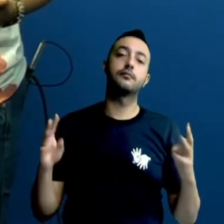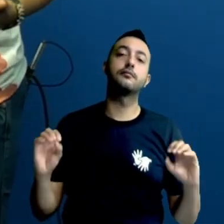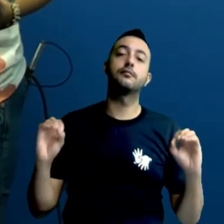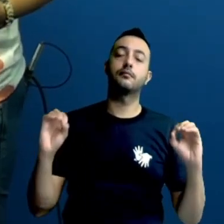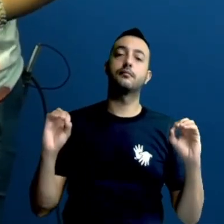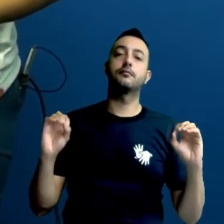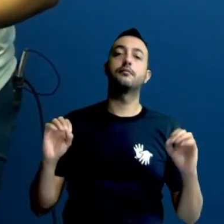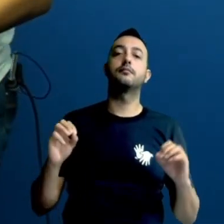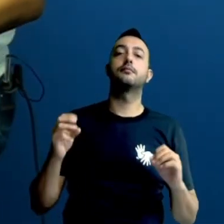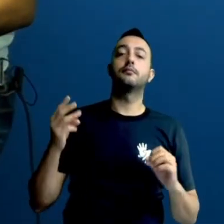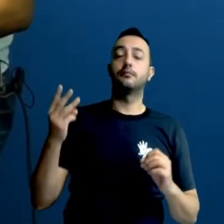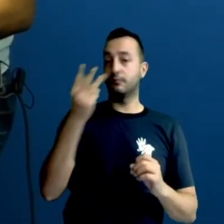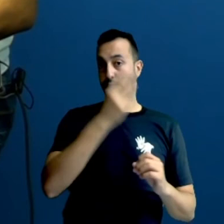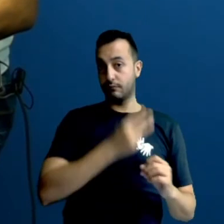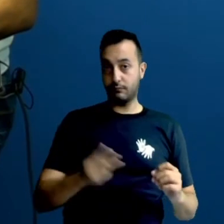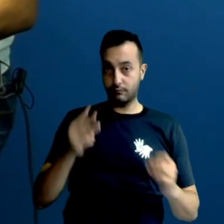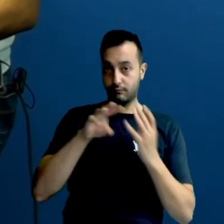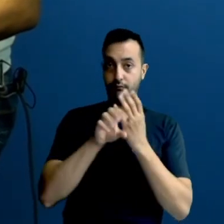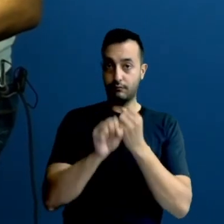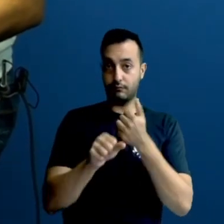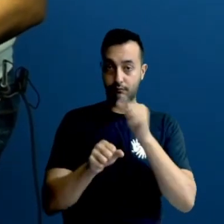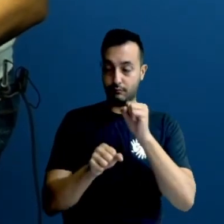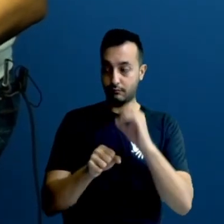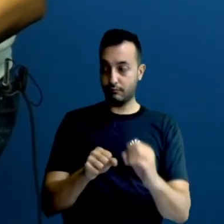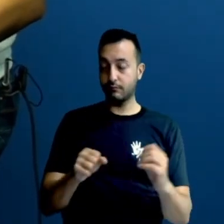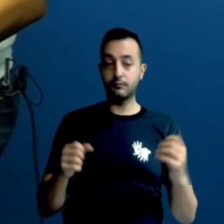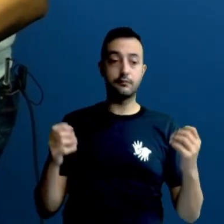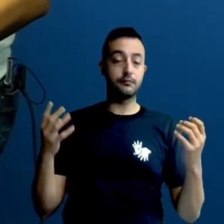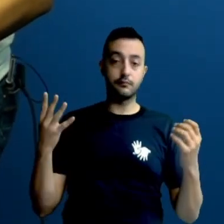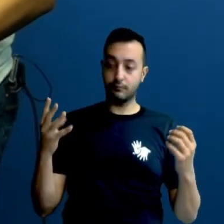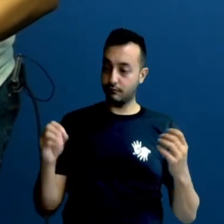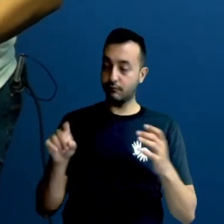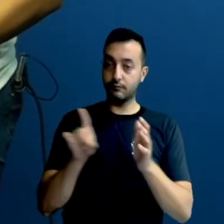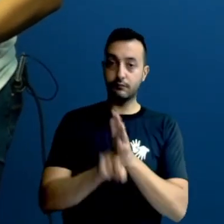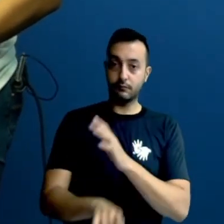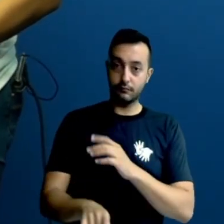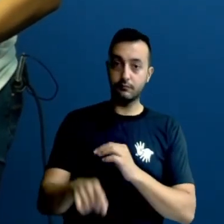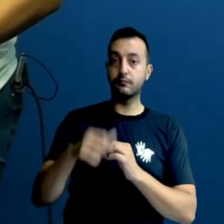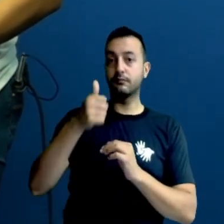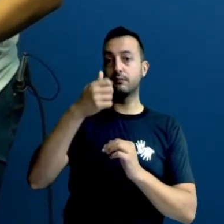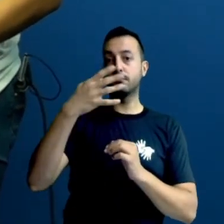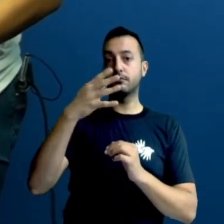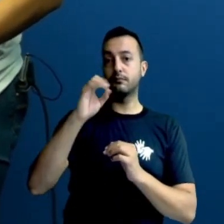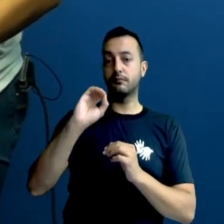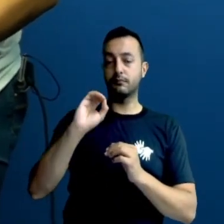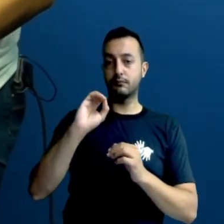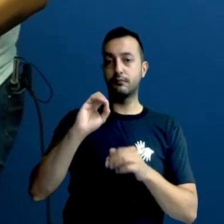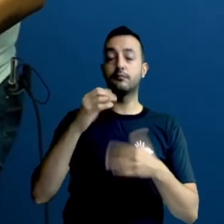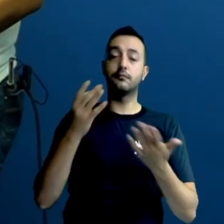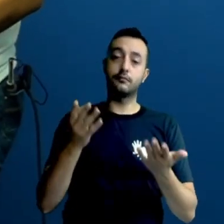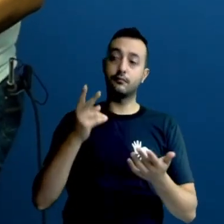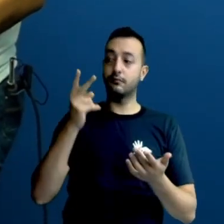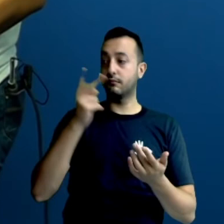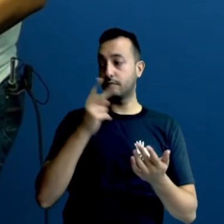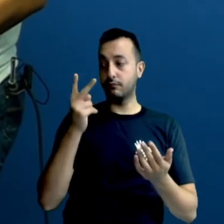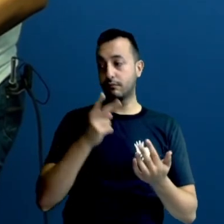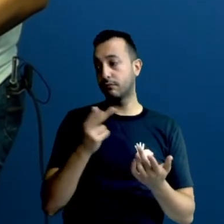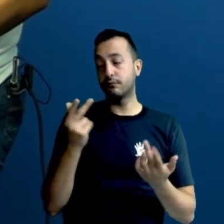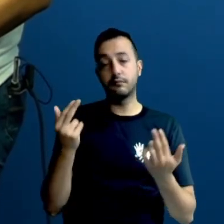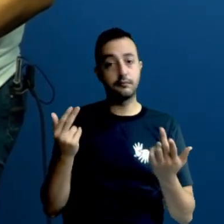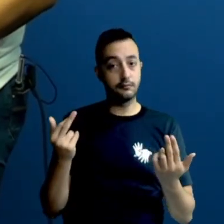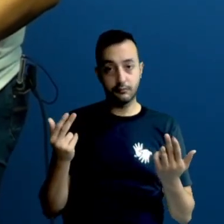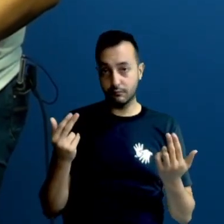dar 180. Então, tira esses 40 aqui e fica 140 para esses 2. Como os 2 têm a mesma